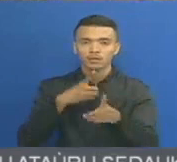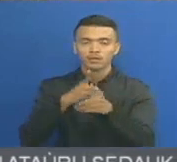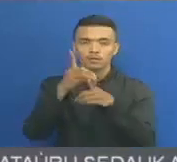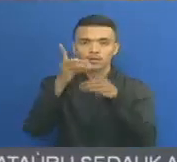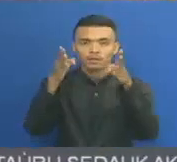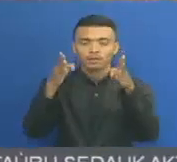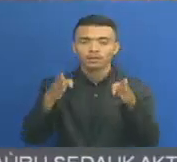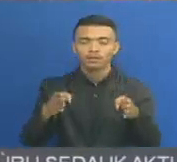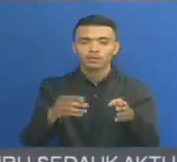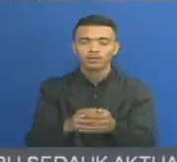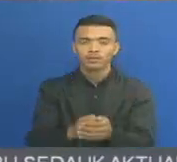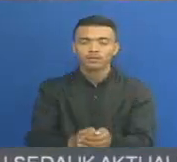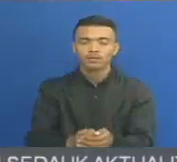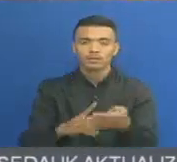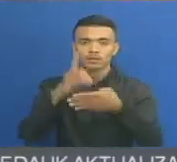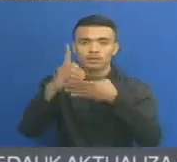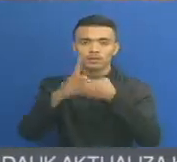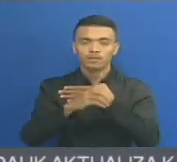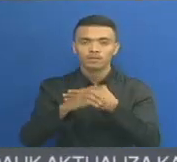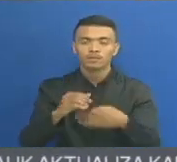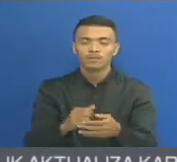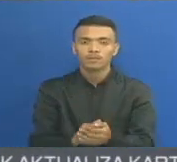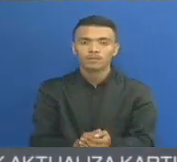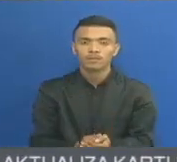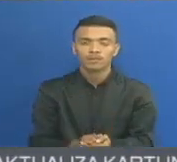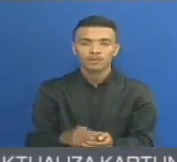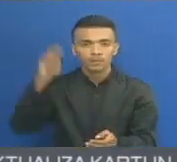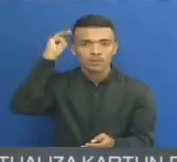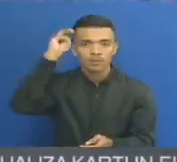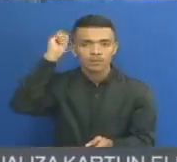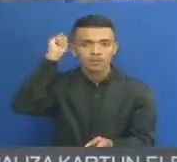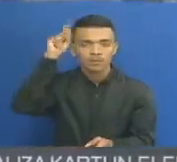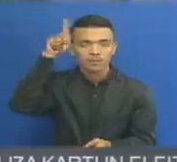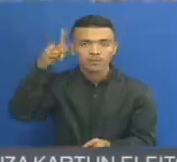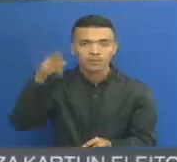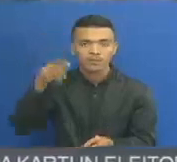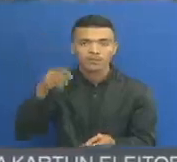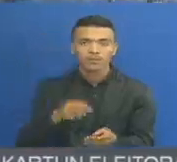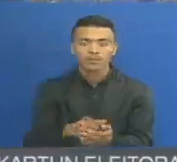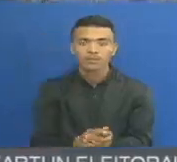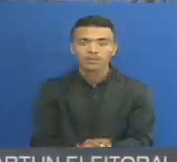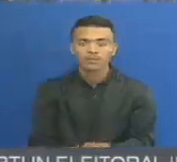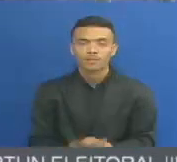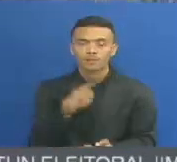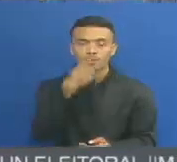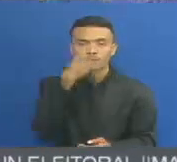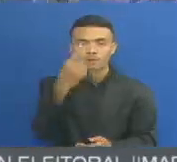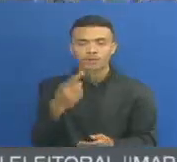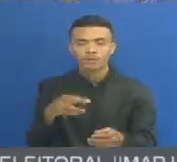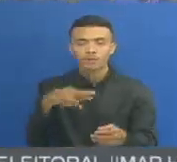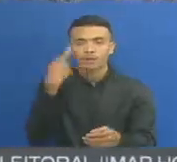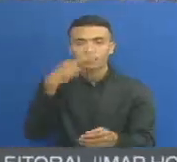Diretor-Geral Cooperação e Desenvolvimento Institucional, Ministério da Agricultura e Pesca, César José da Cruz Ateten,